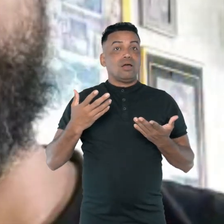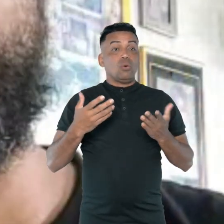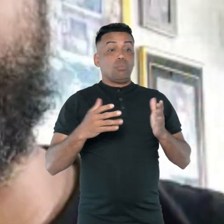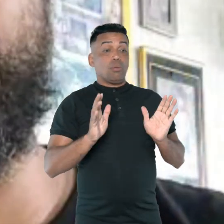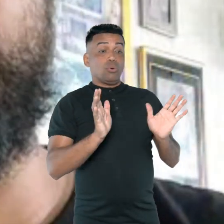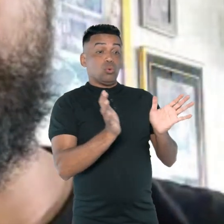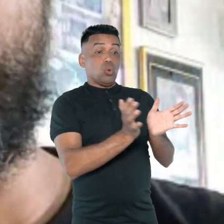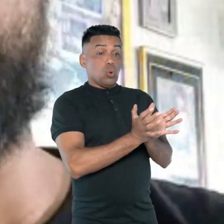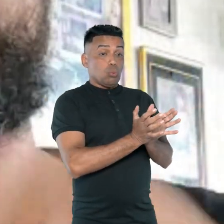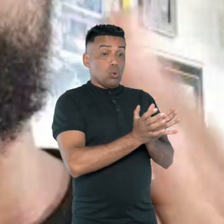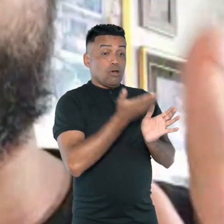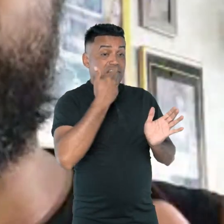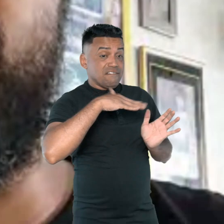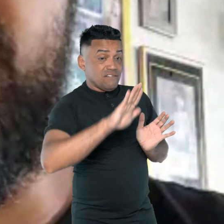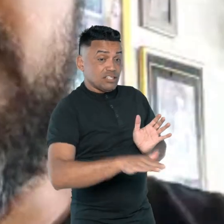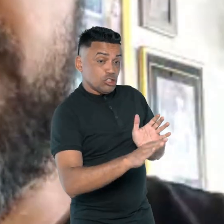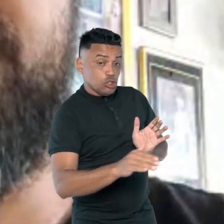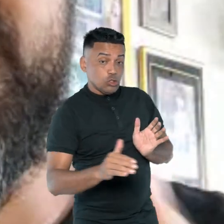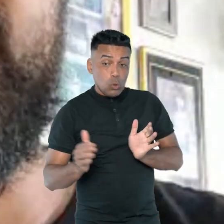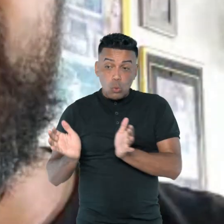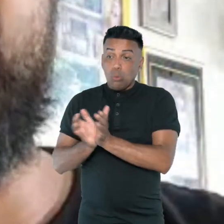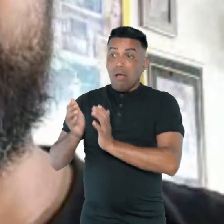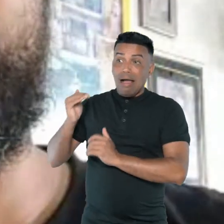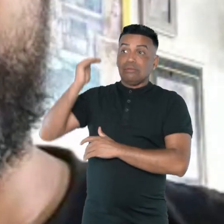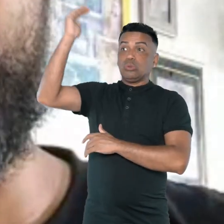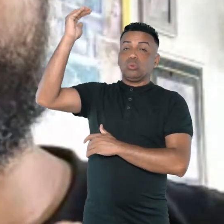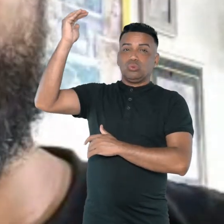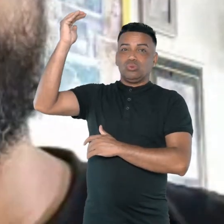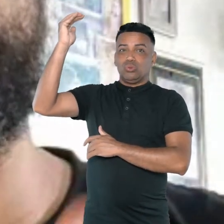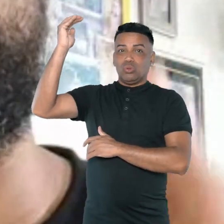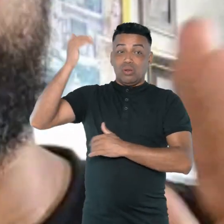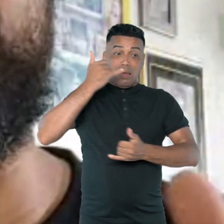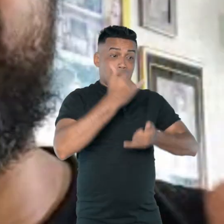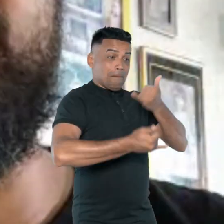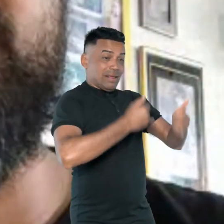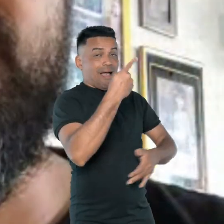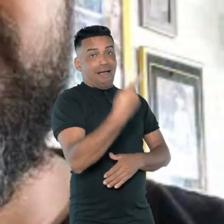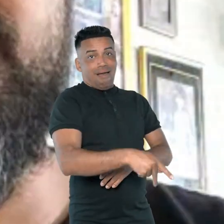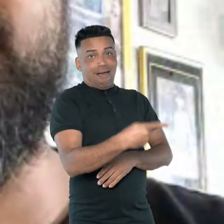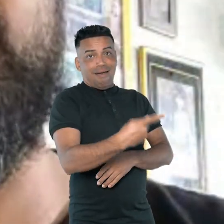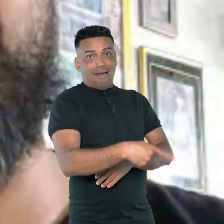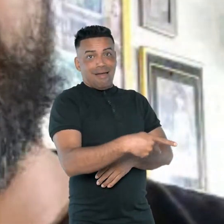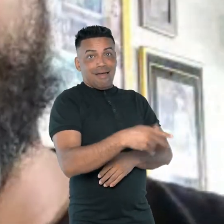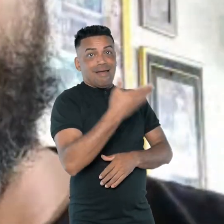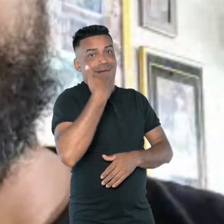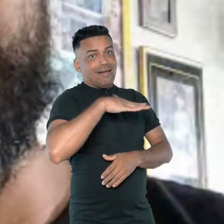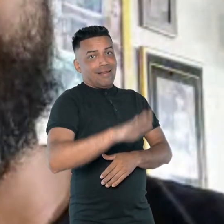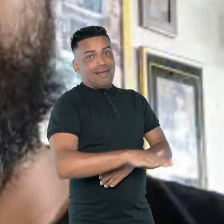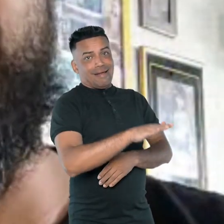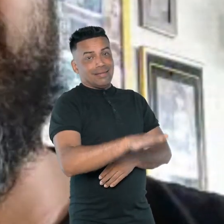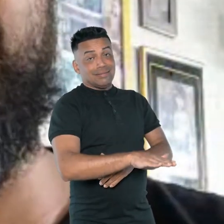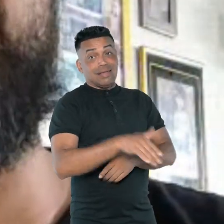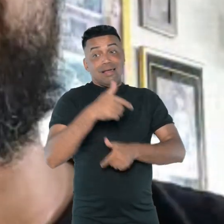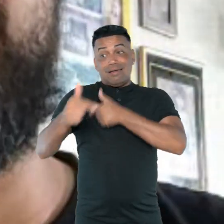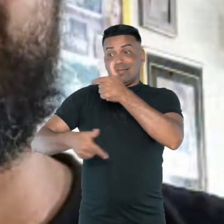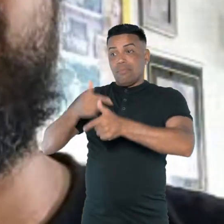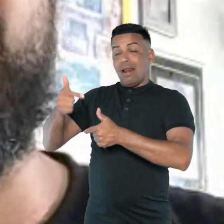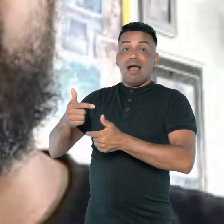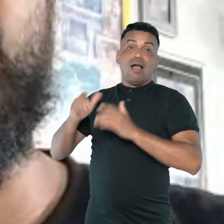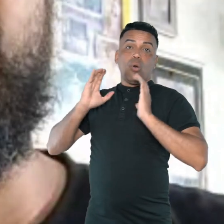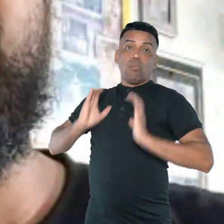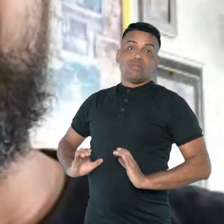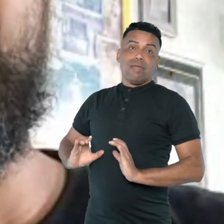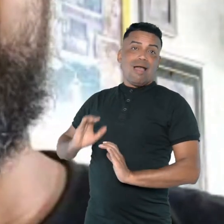infantil e adulto. Isso é um comportamento. Brincar é parte do comportamento da criança, trabalhar é do comportamento